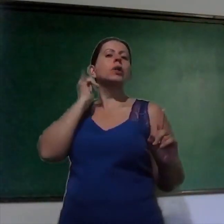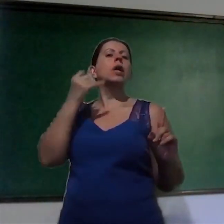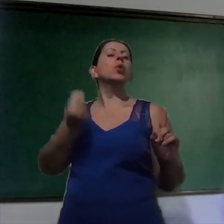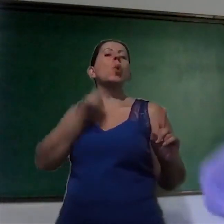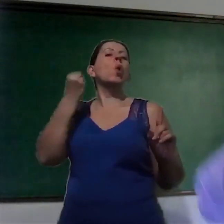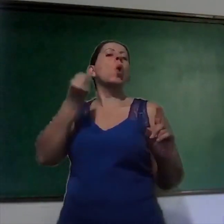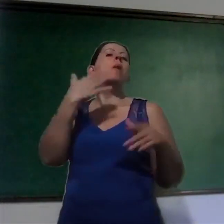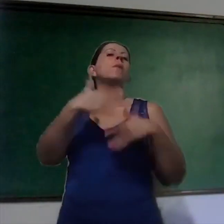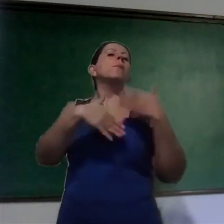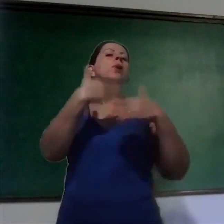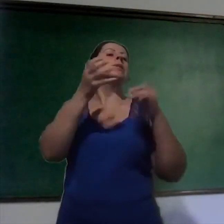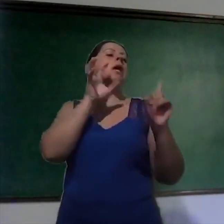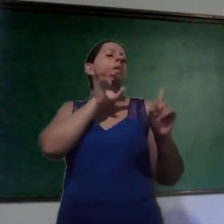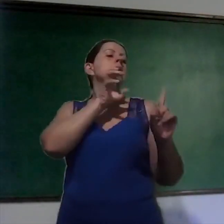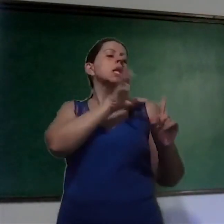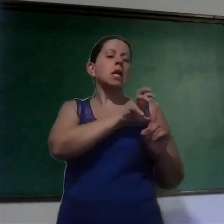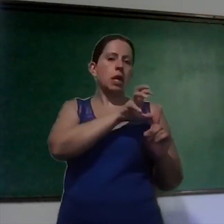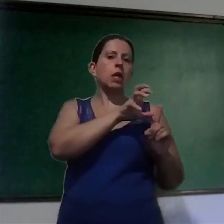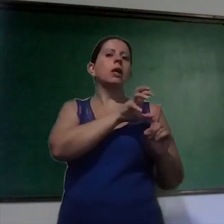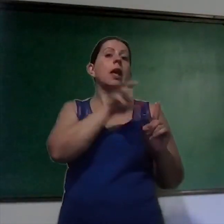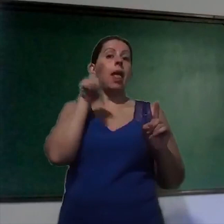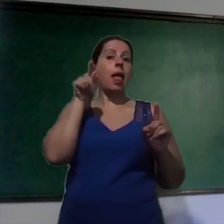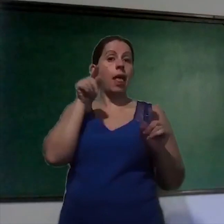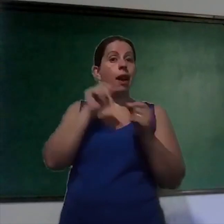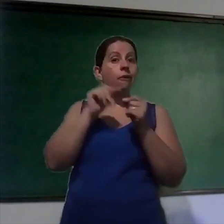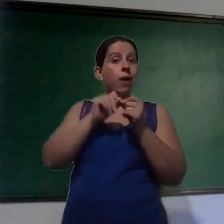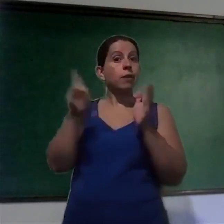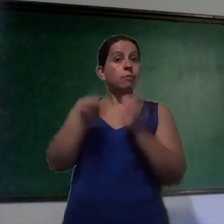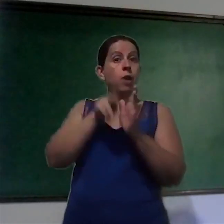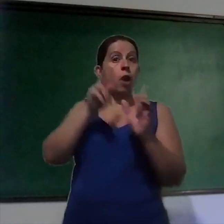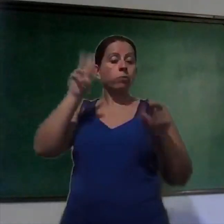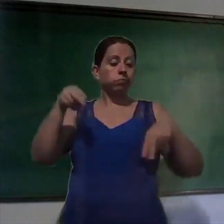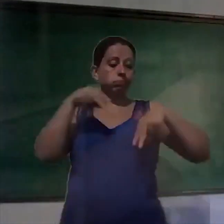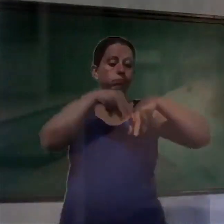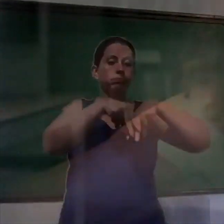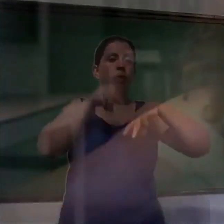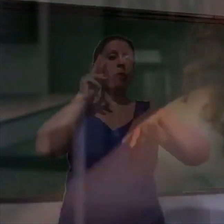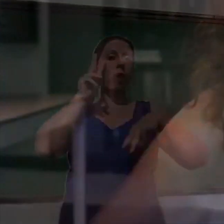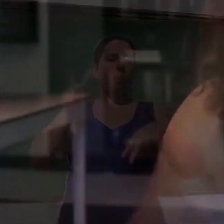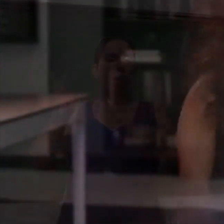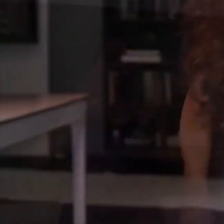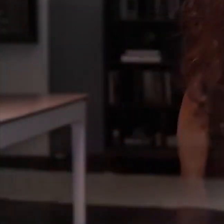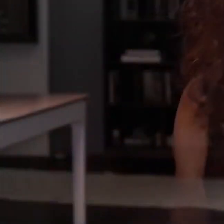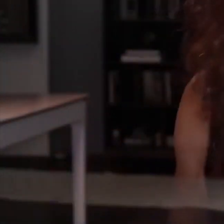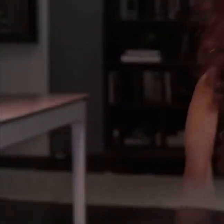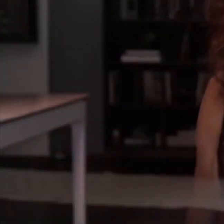processo obsessivo que ela faz com um encarnado. Vamos dar uma olhadinha aqui.